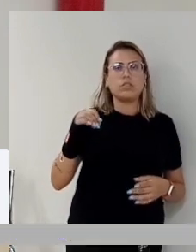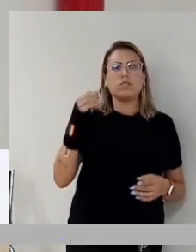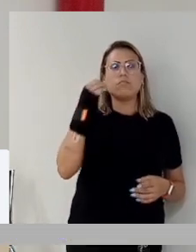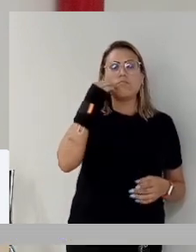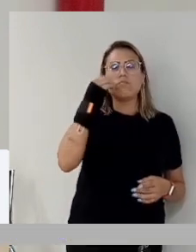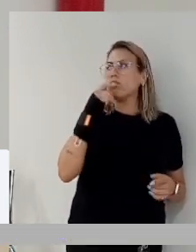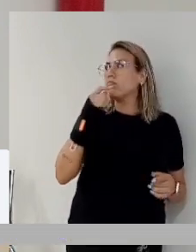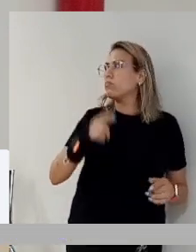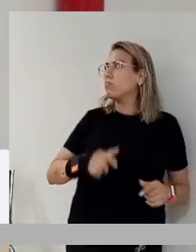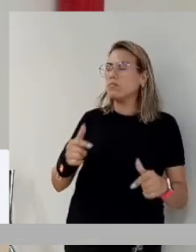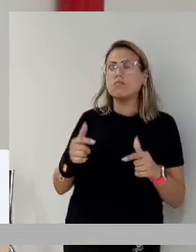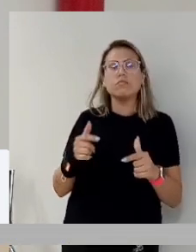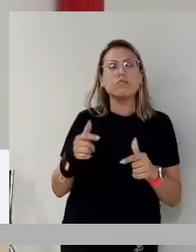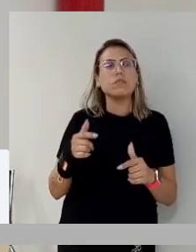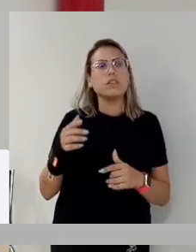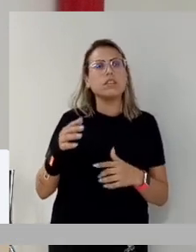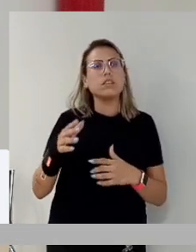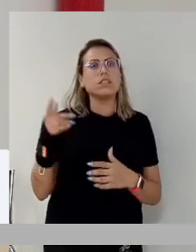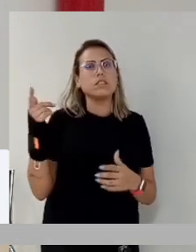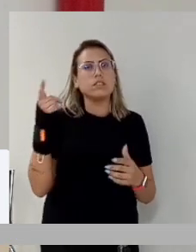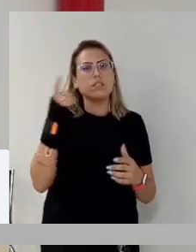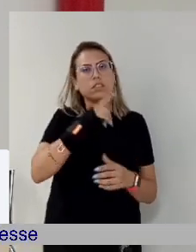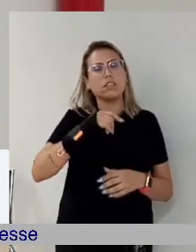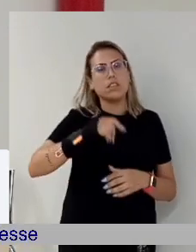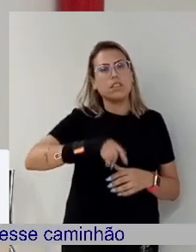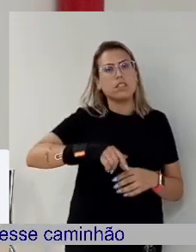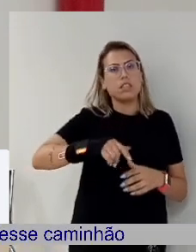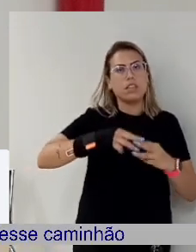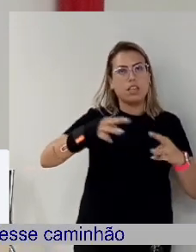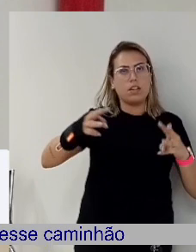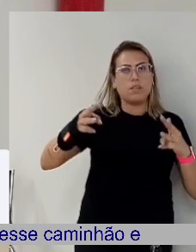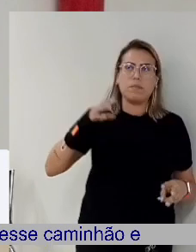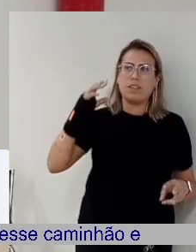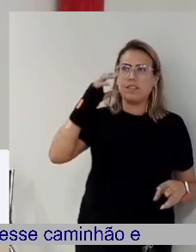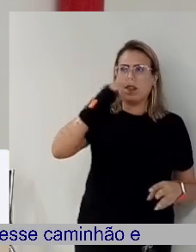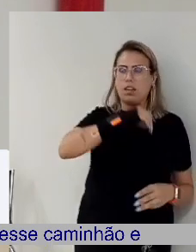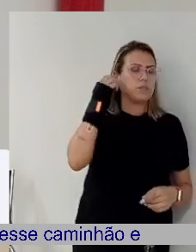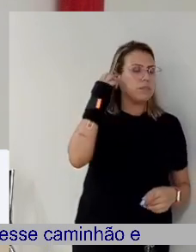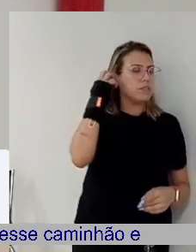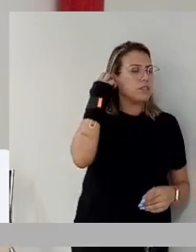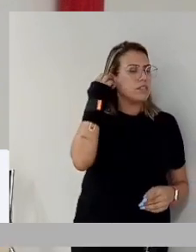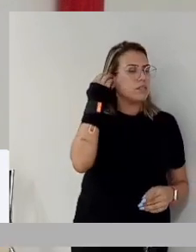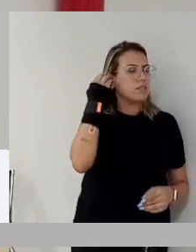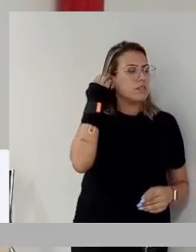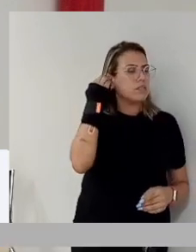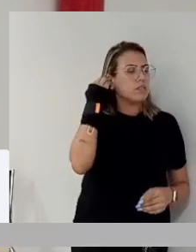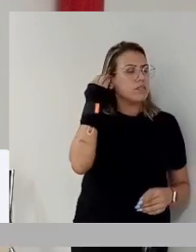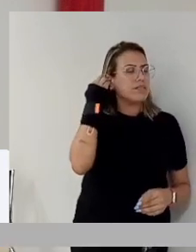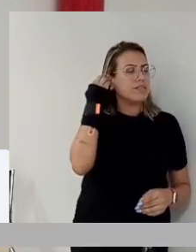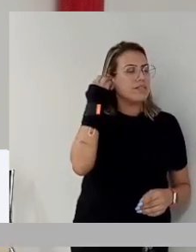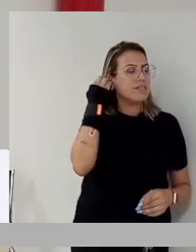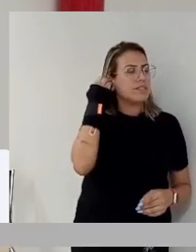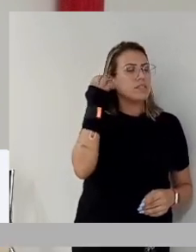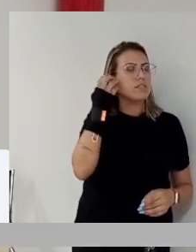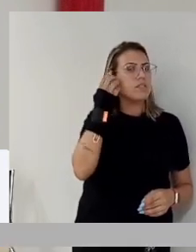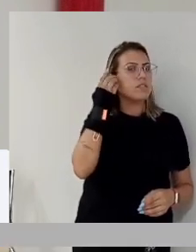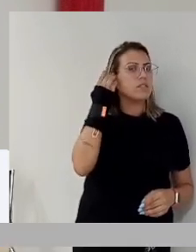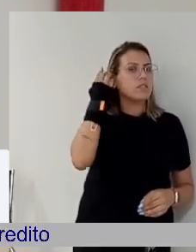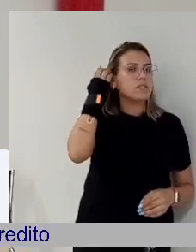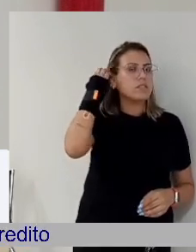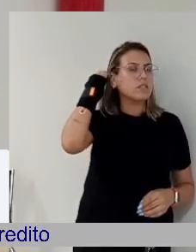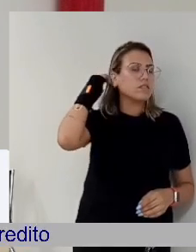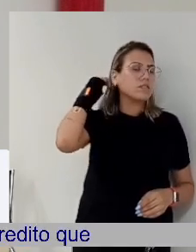atrás de agilizar para nós botar esse caminhão para rodar o mais rápido possível a questão da